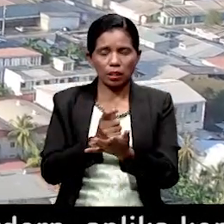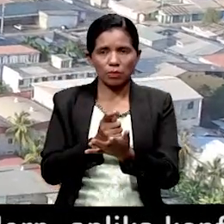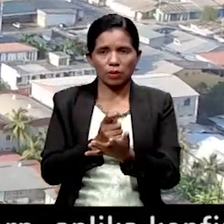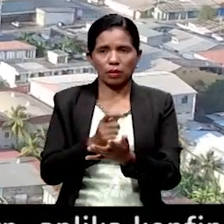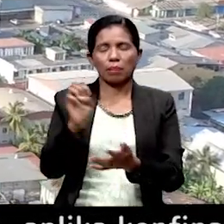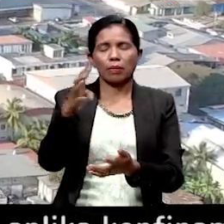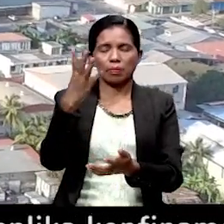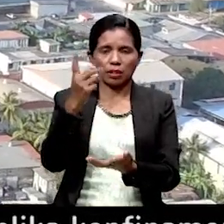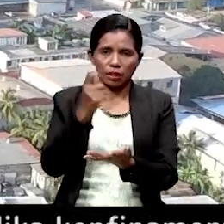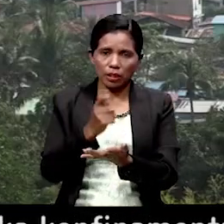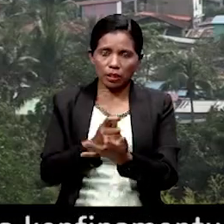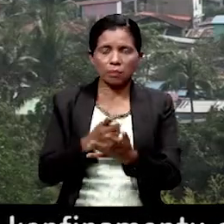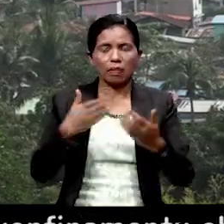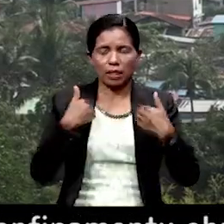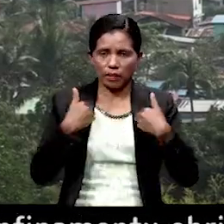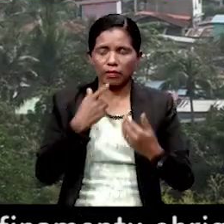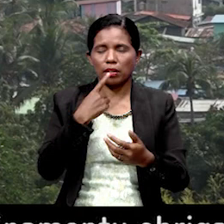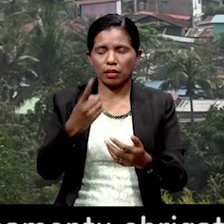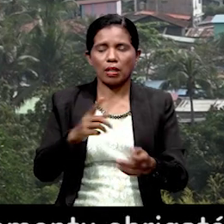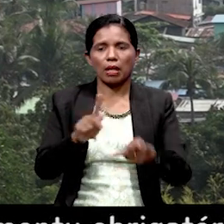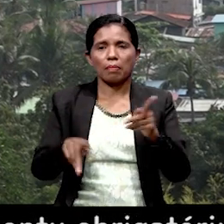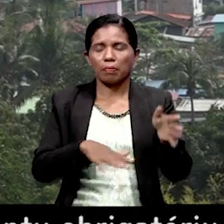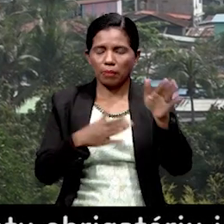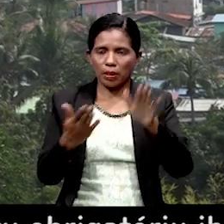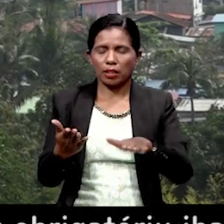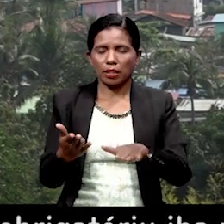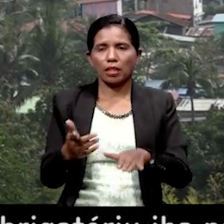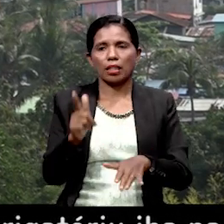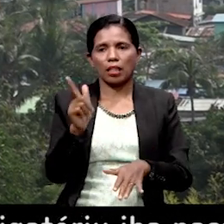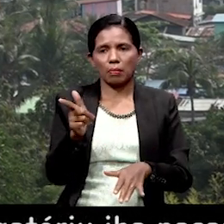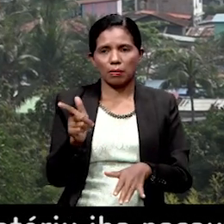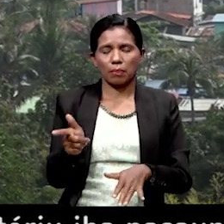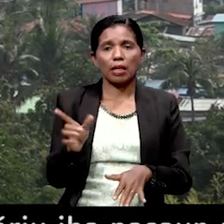rihun toluresin, caso mate valnul resinen. Ferdi Soares, GMN.